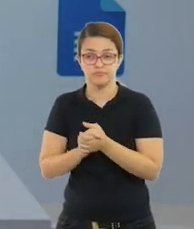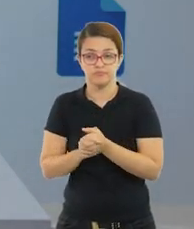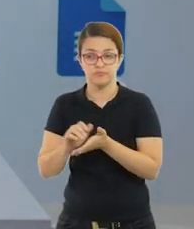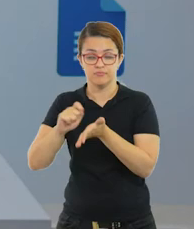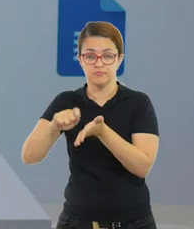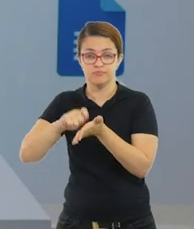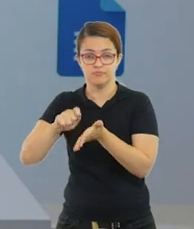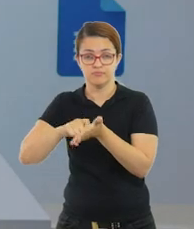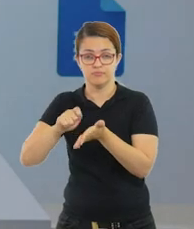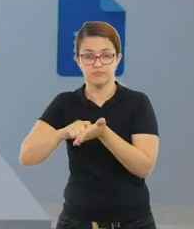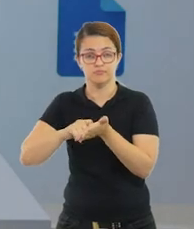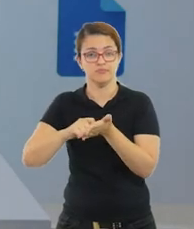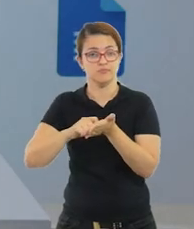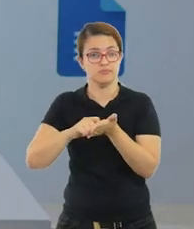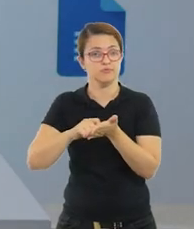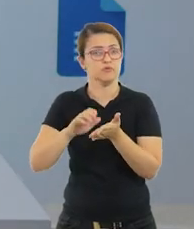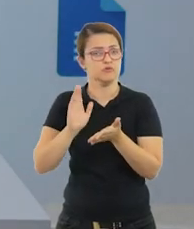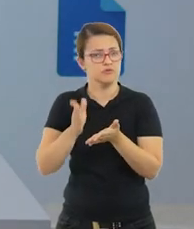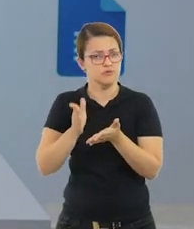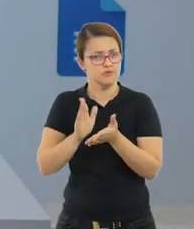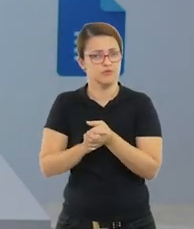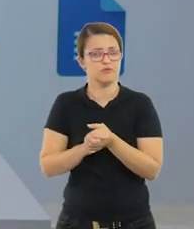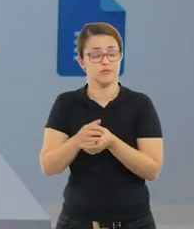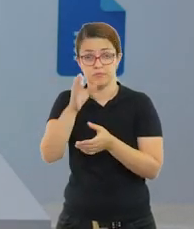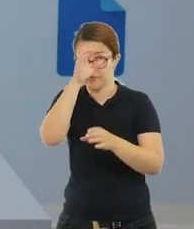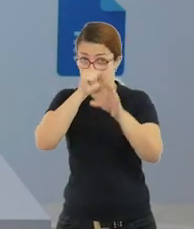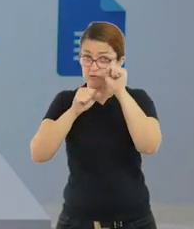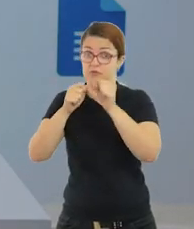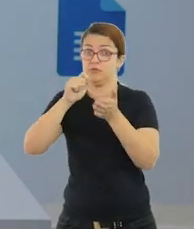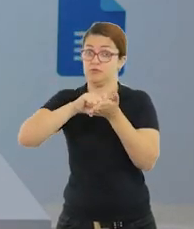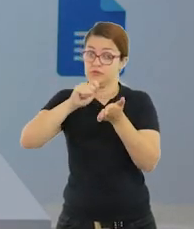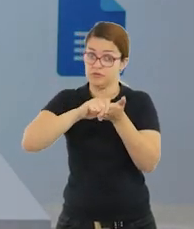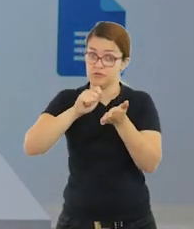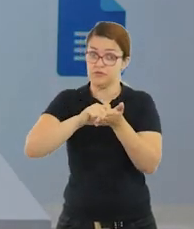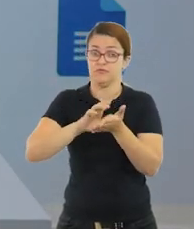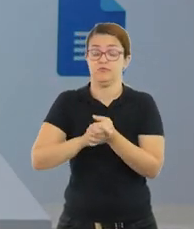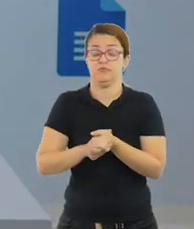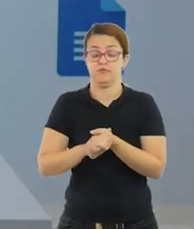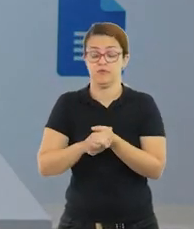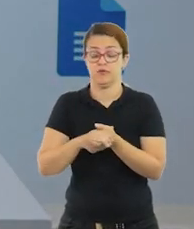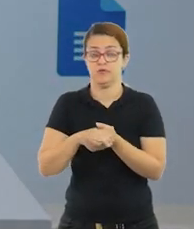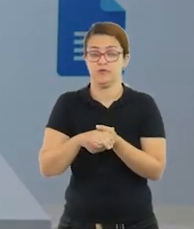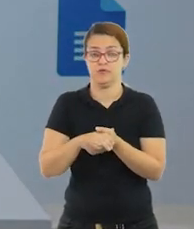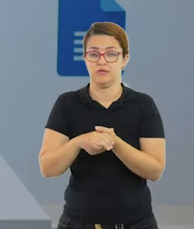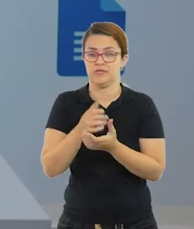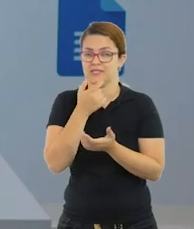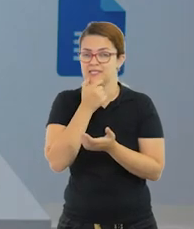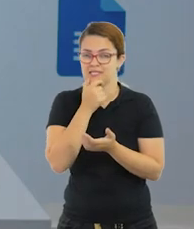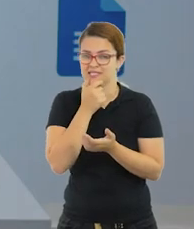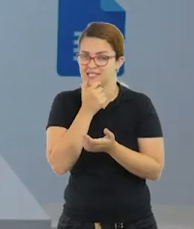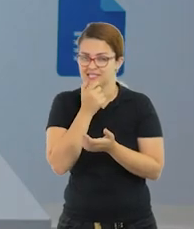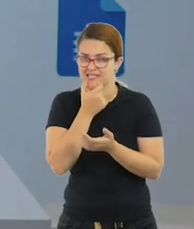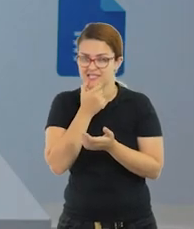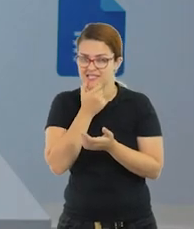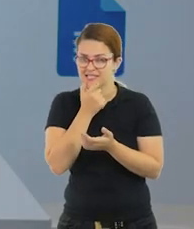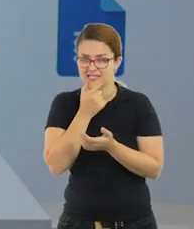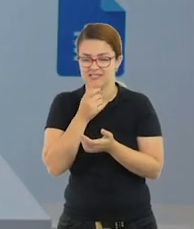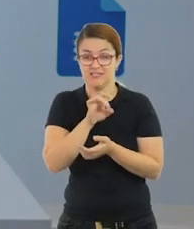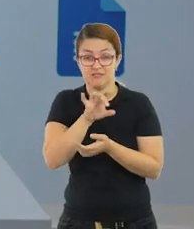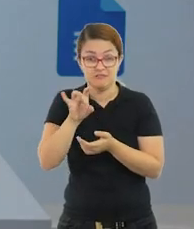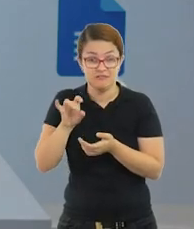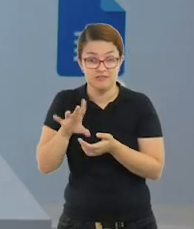também a nossa escrita, já que nós estamos no ano de alfabetização. Vamos treinar as palavrinhas e as letras em inglês de cada um dos